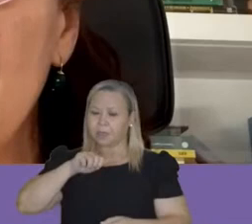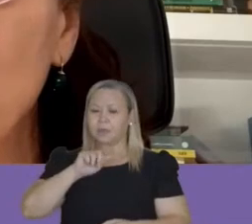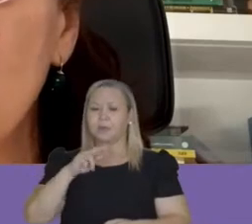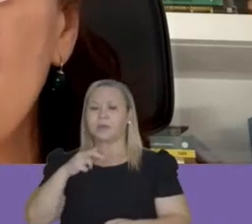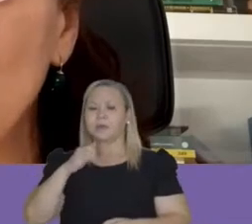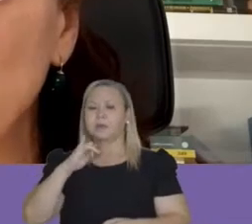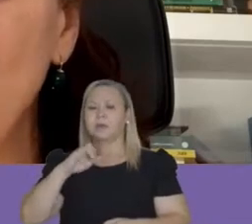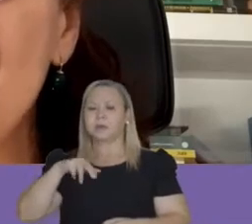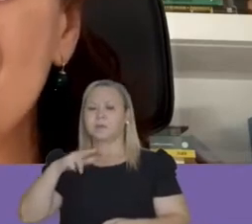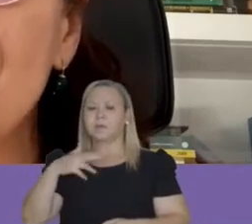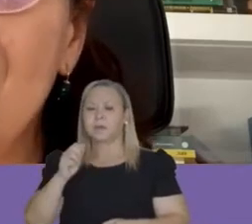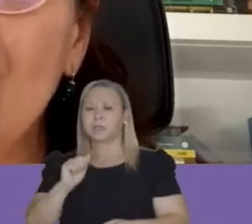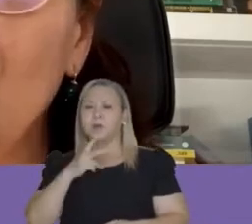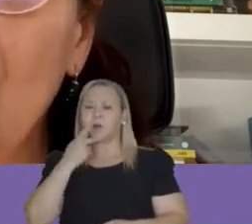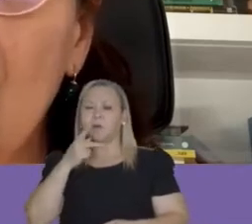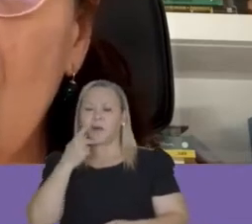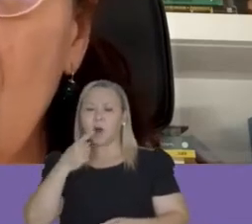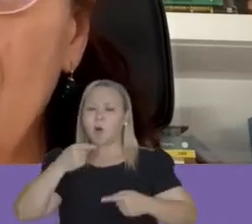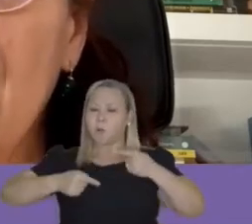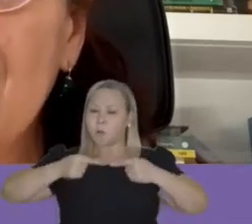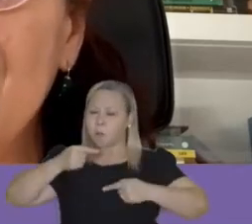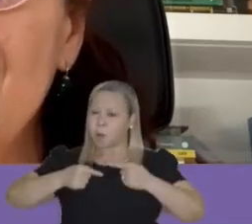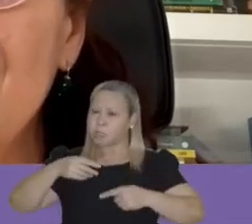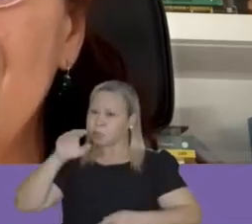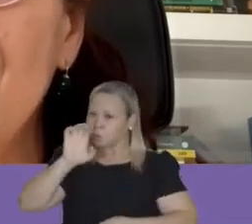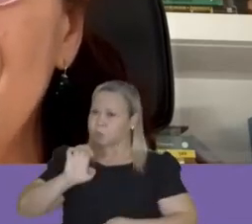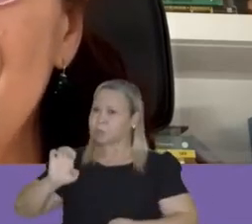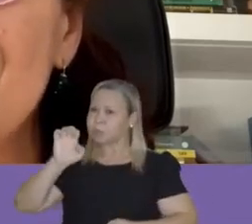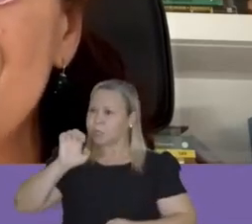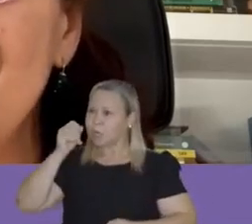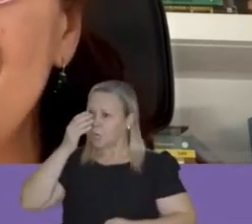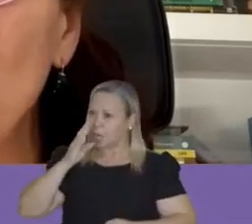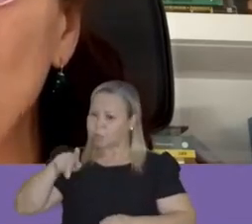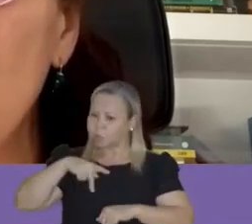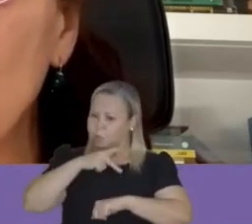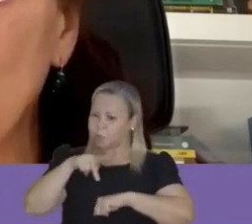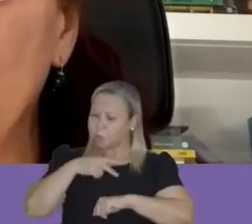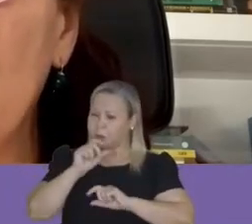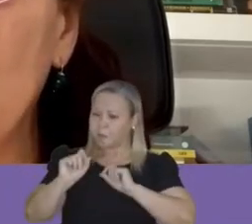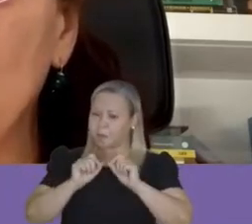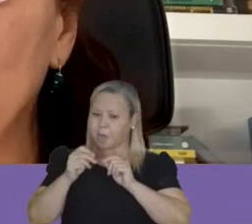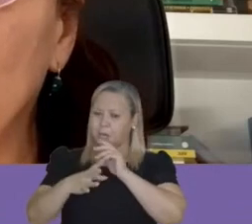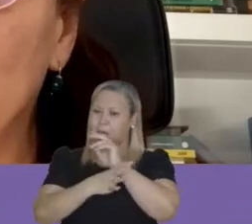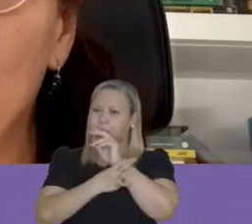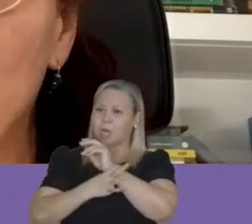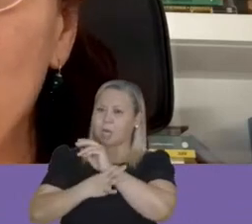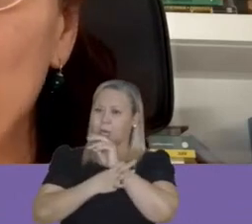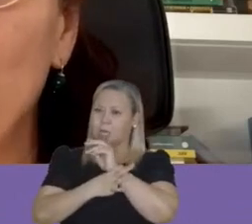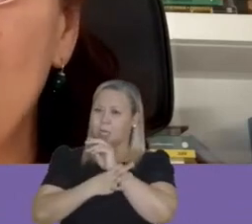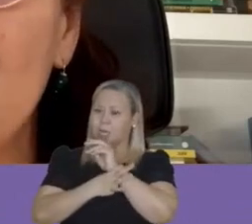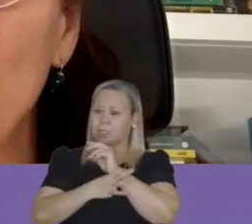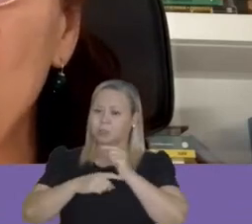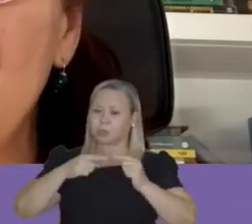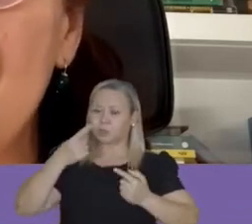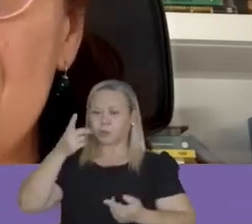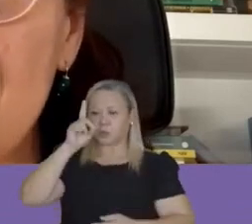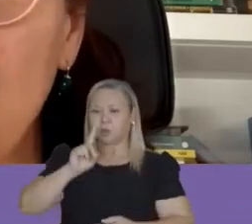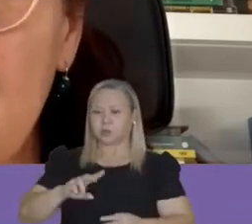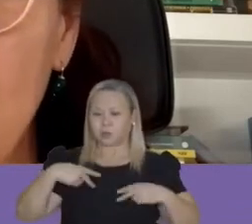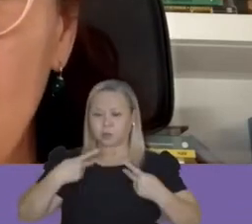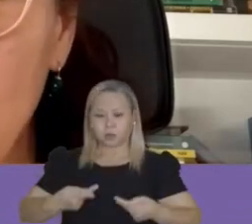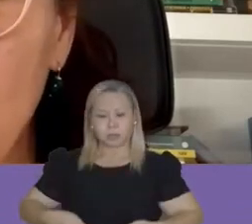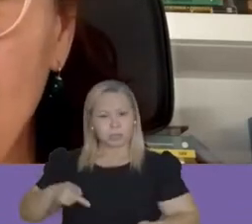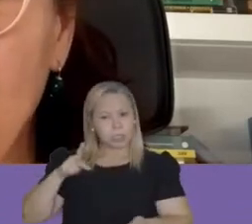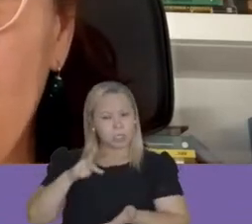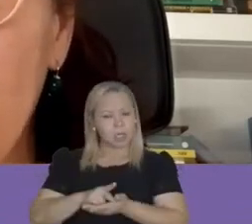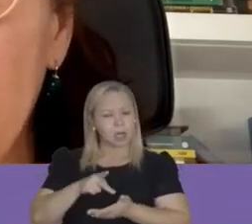colocou, políticas do Estado para que essas garantias no plano dos direitos humanos se